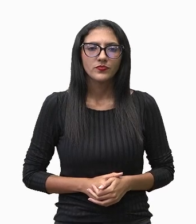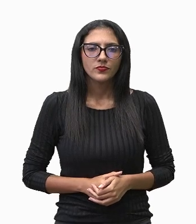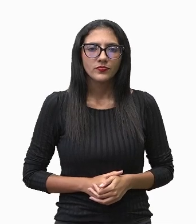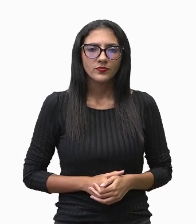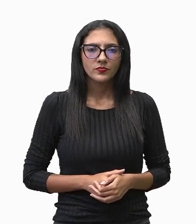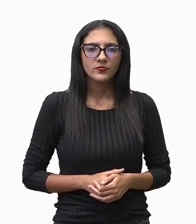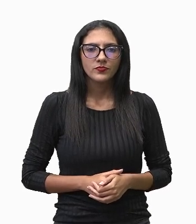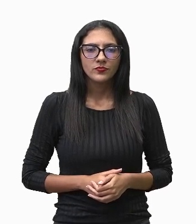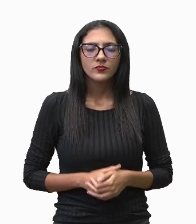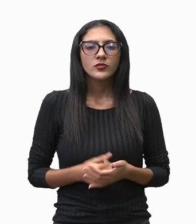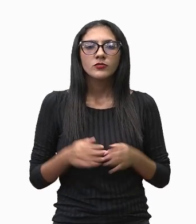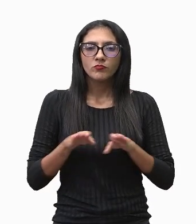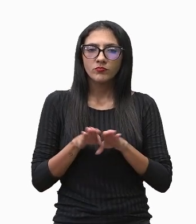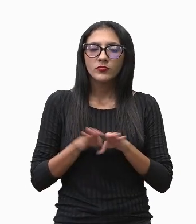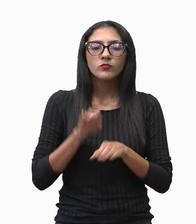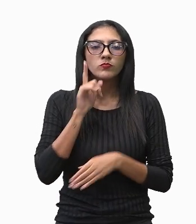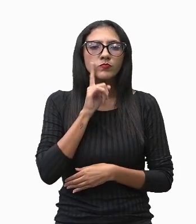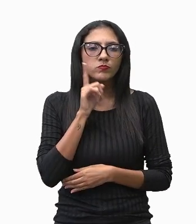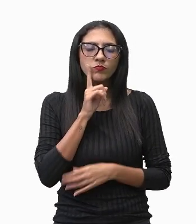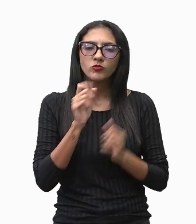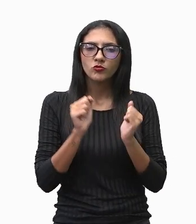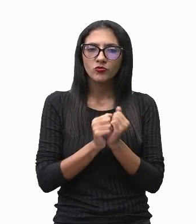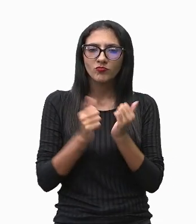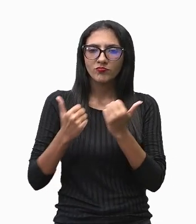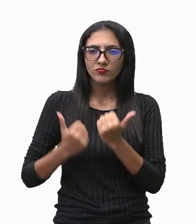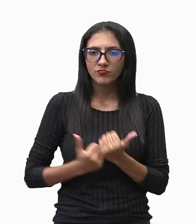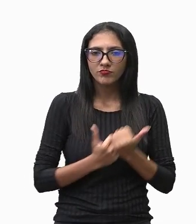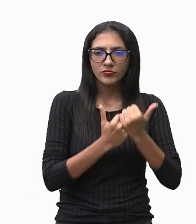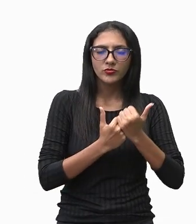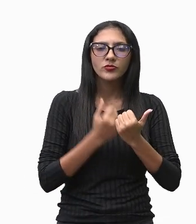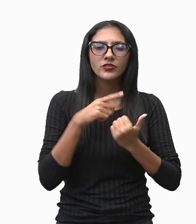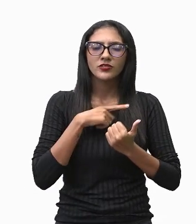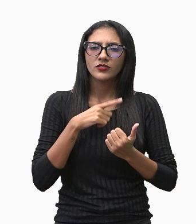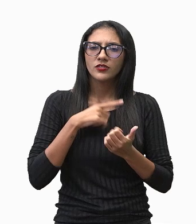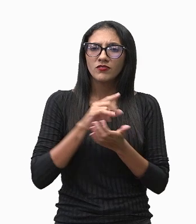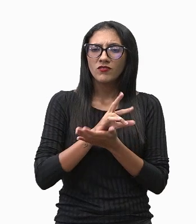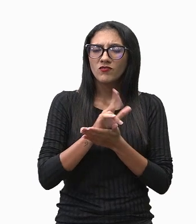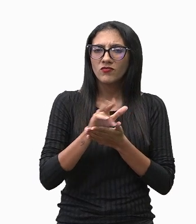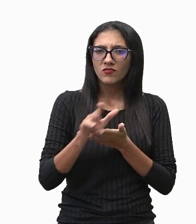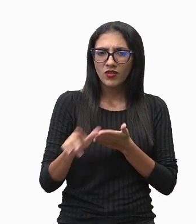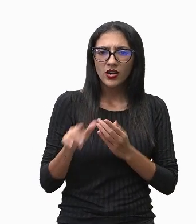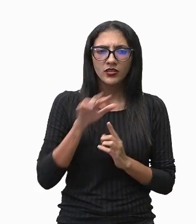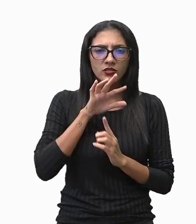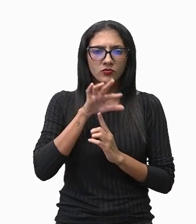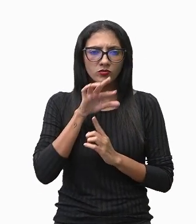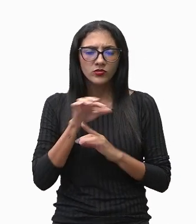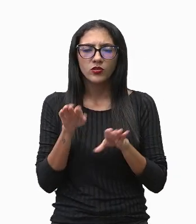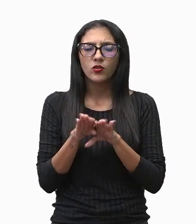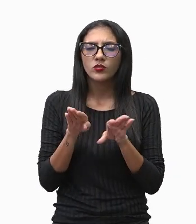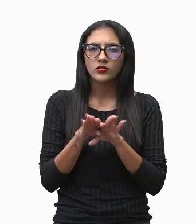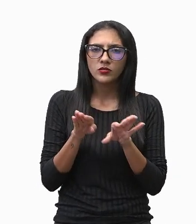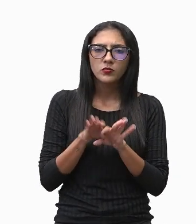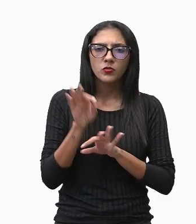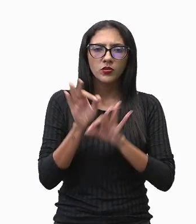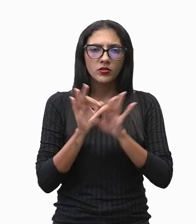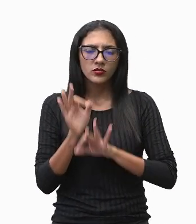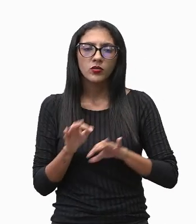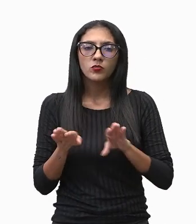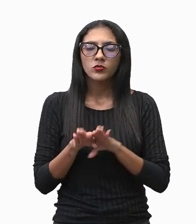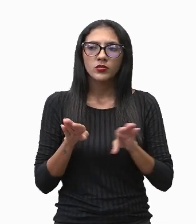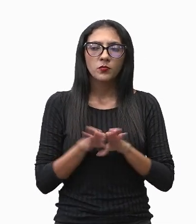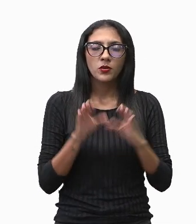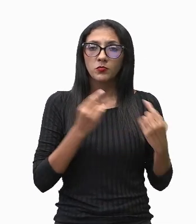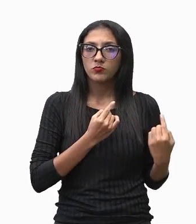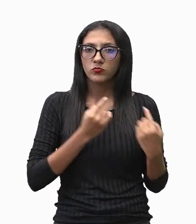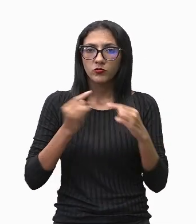Unidos, né, juntamente com os seus aliados, ele fez várias intervenções preventivas e ataques a